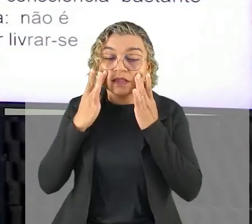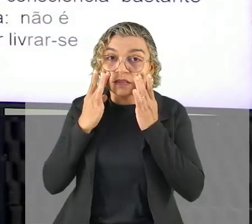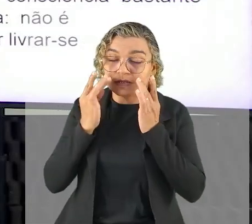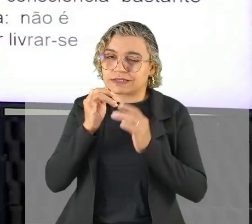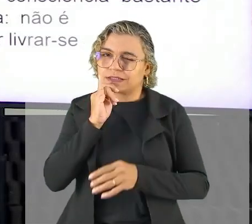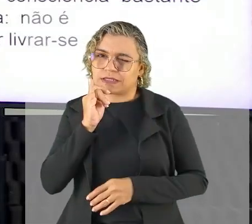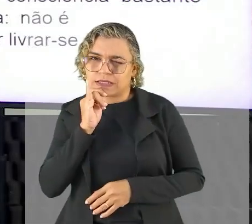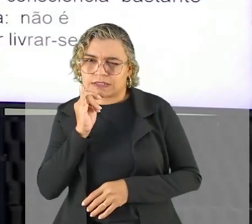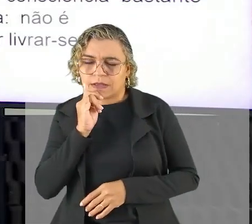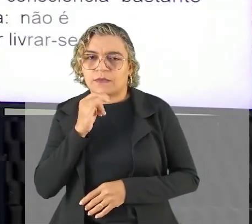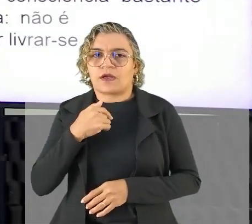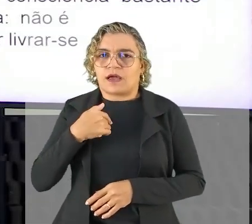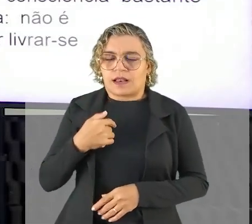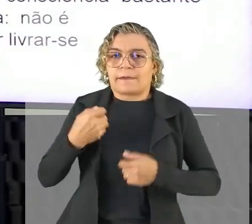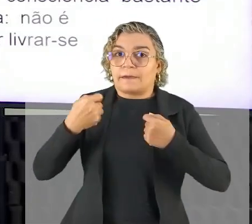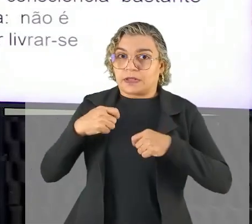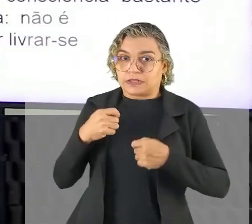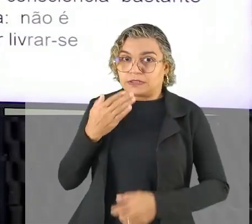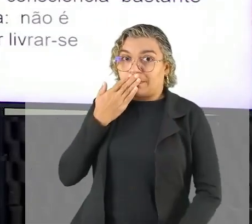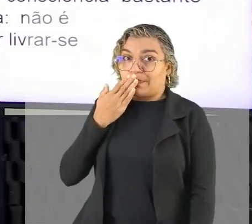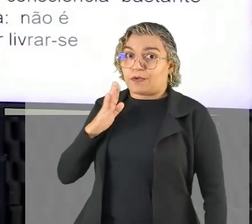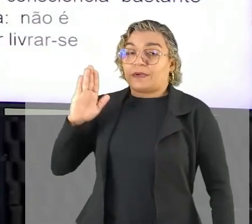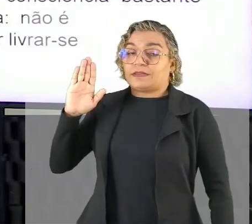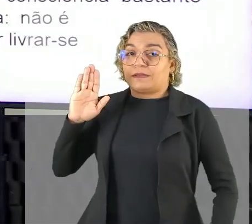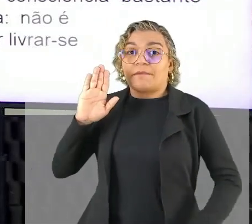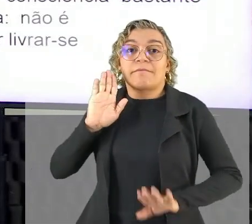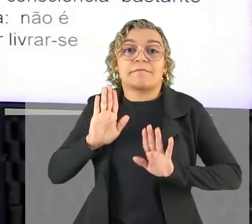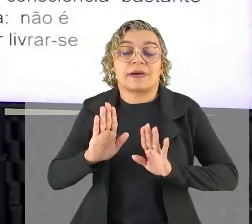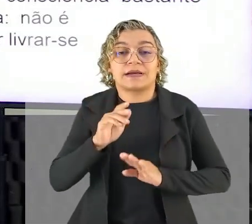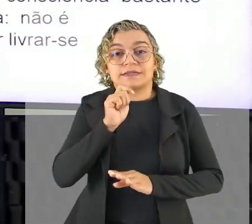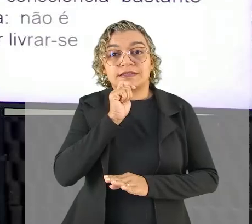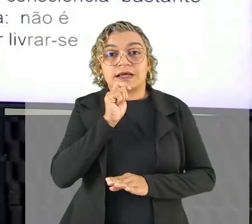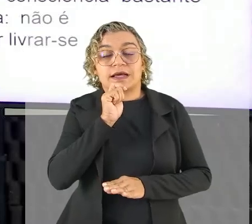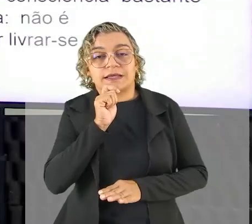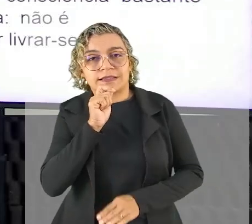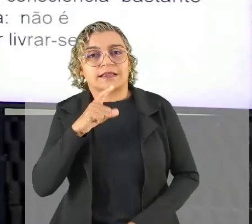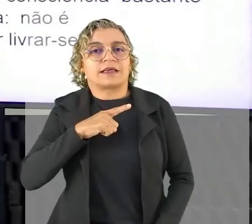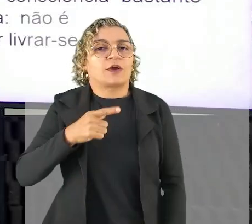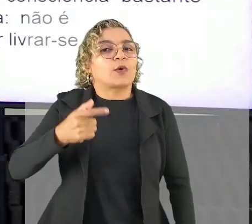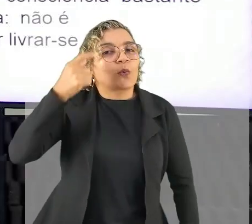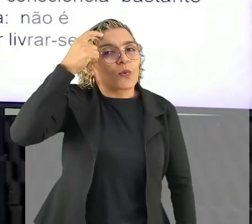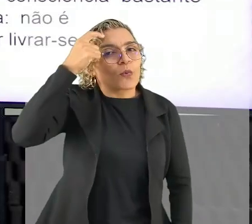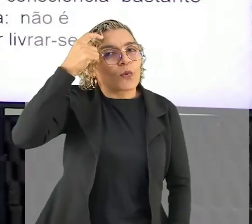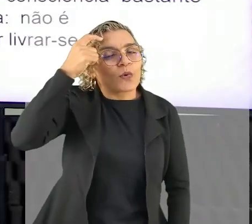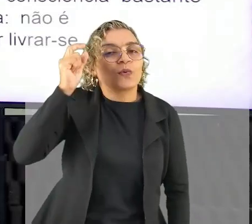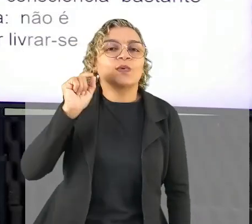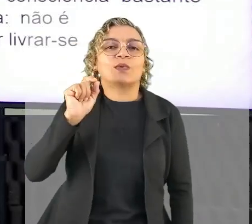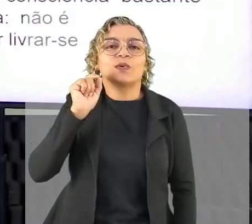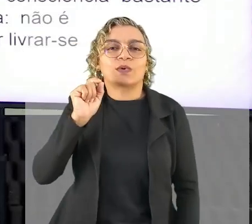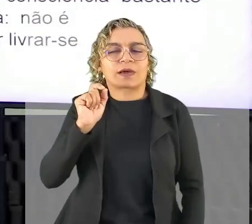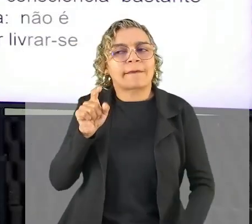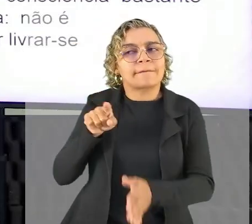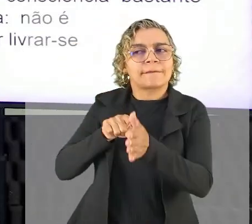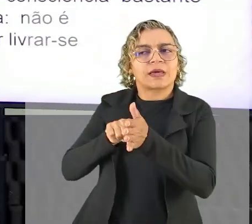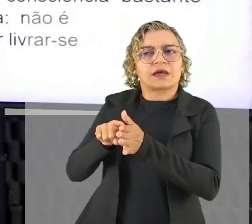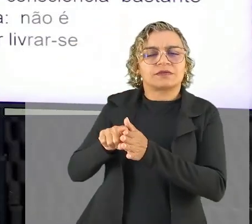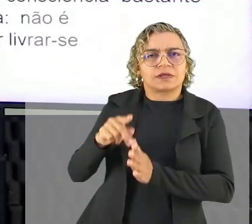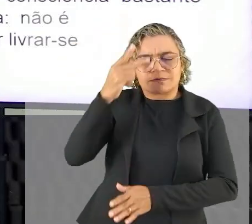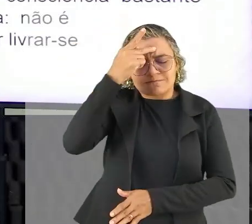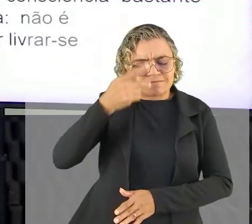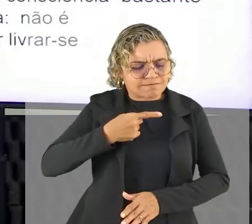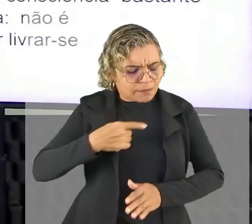tentação de fazer a promessa, mas tem ainda consciência bastante para perguntar a si